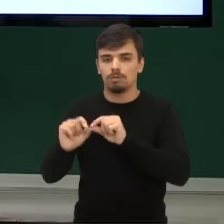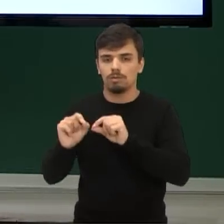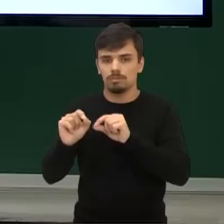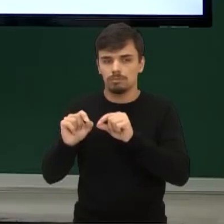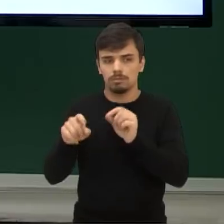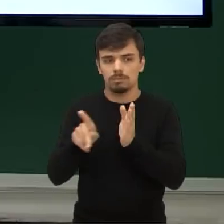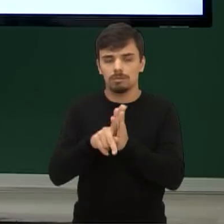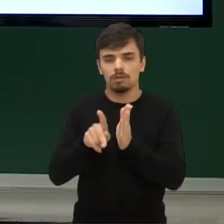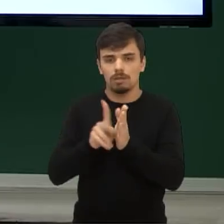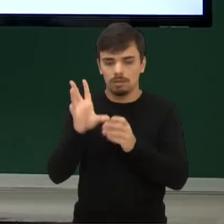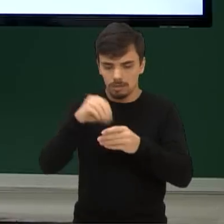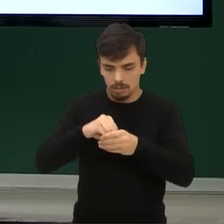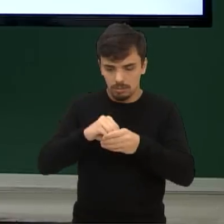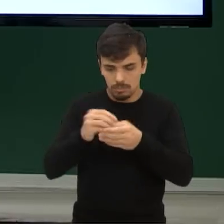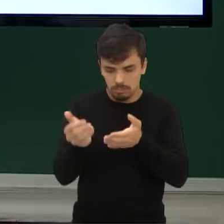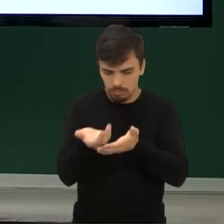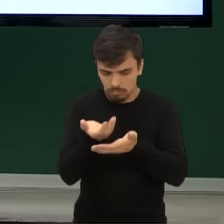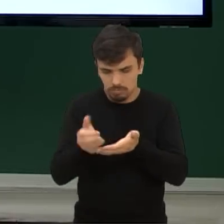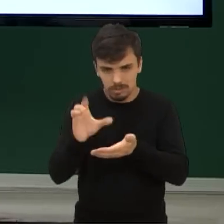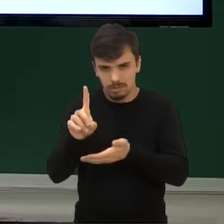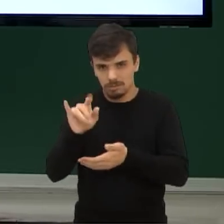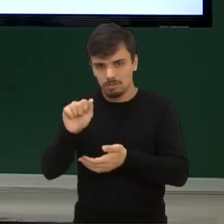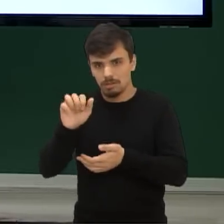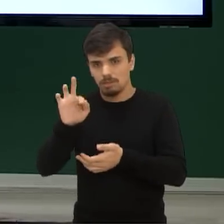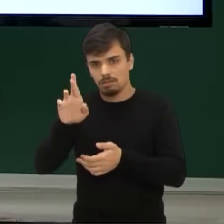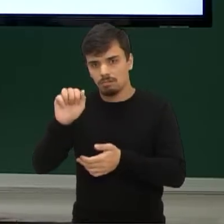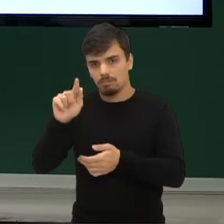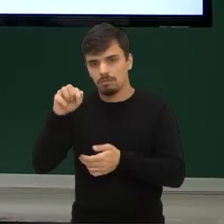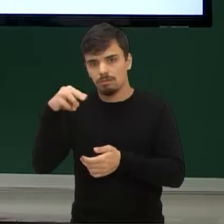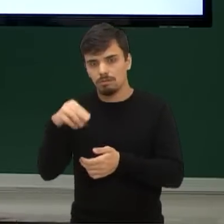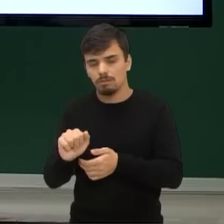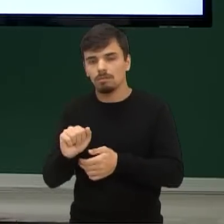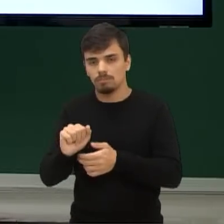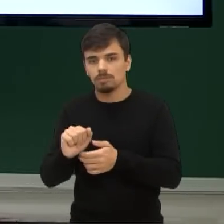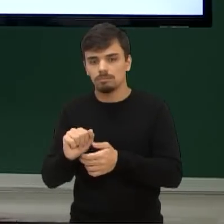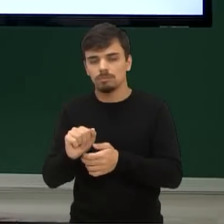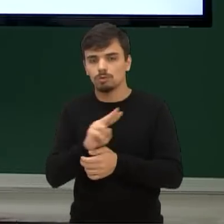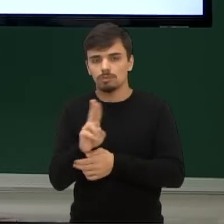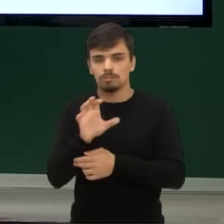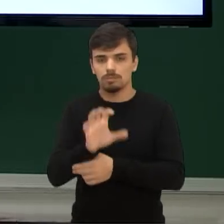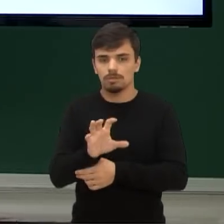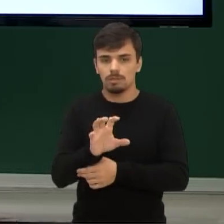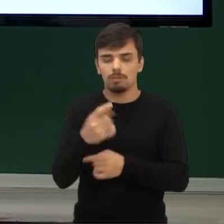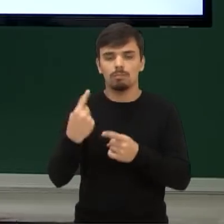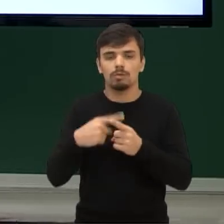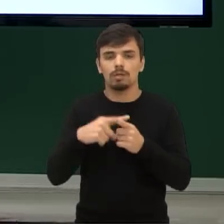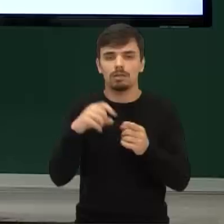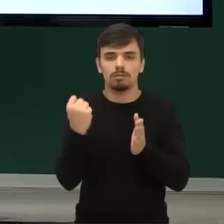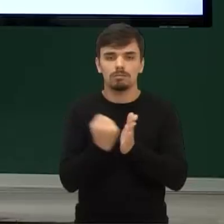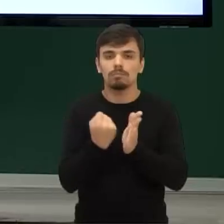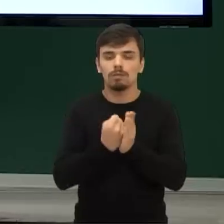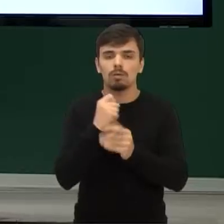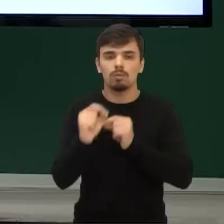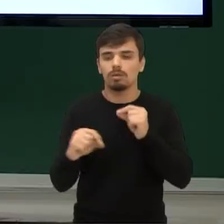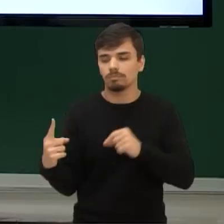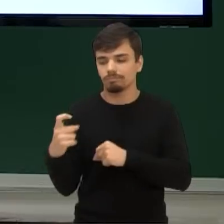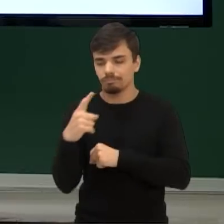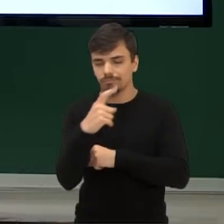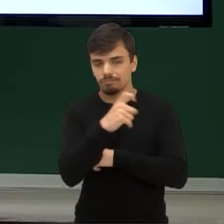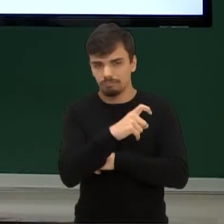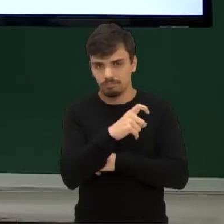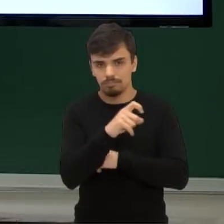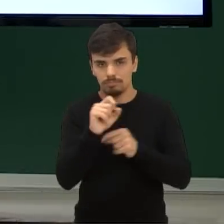por dentro do diafragma e, como o nome diz, espermicida, porque ele vai matar os